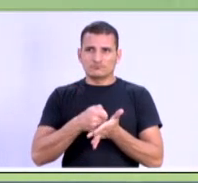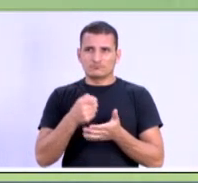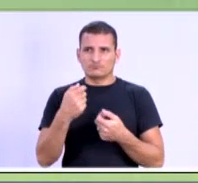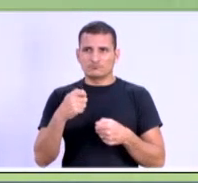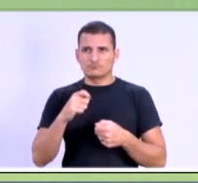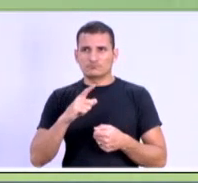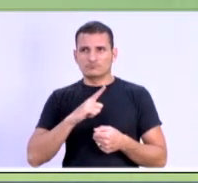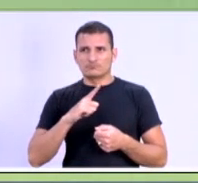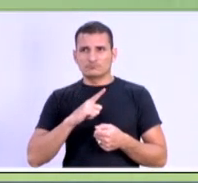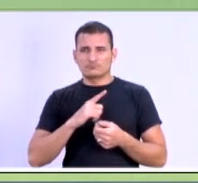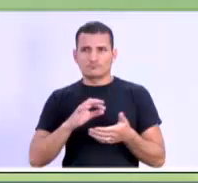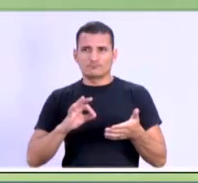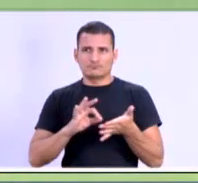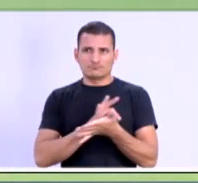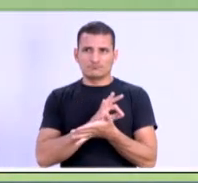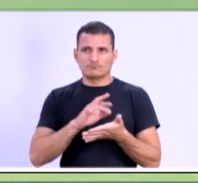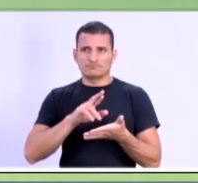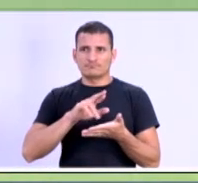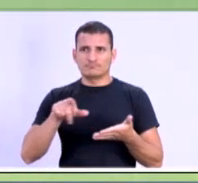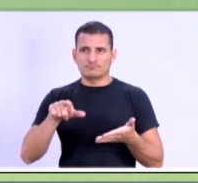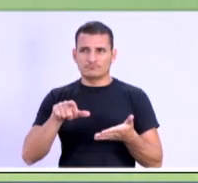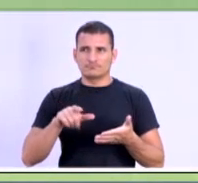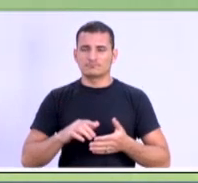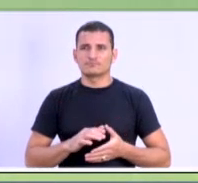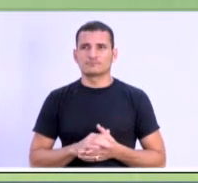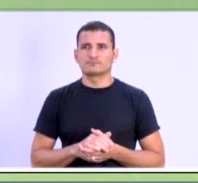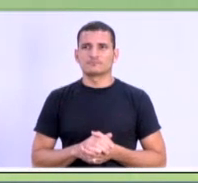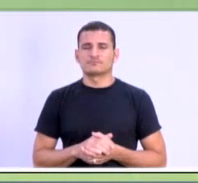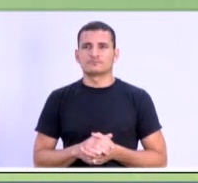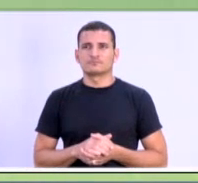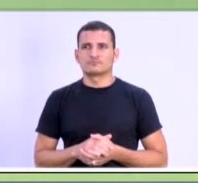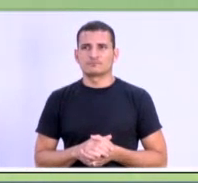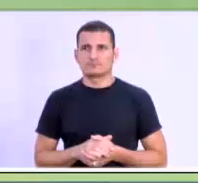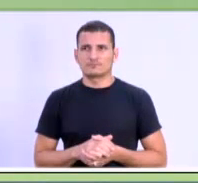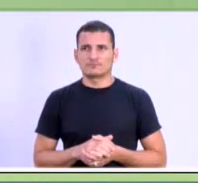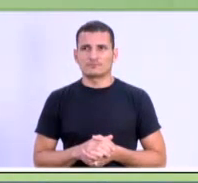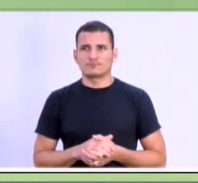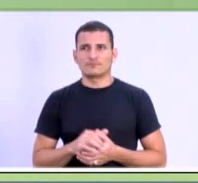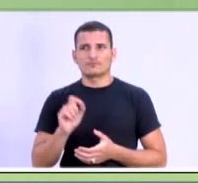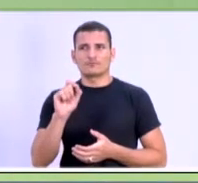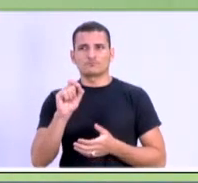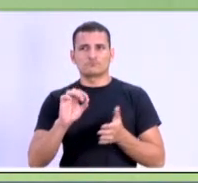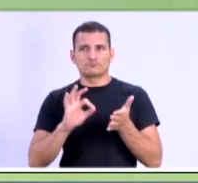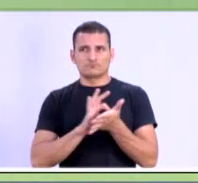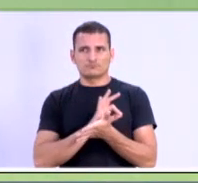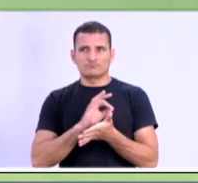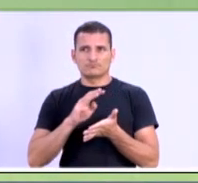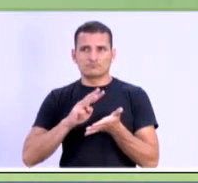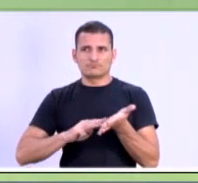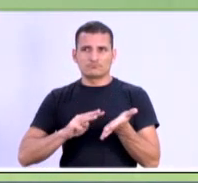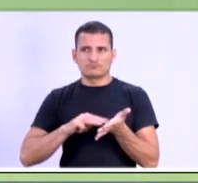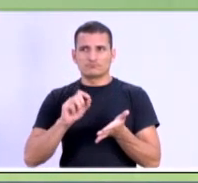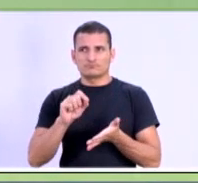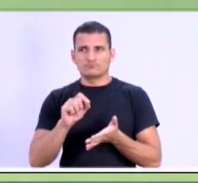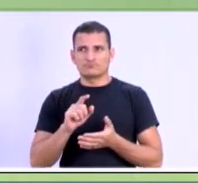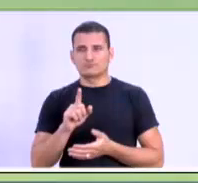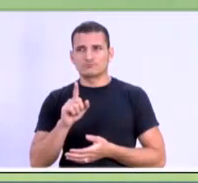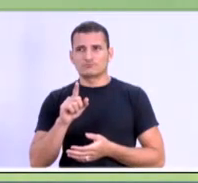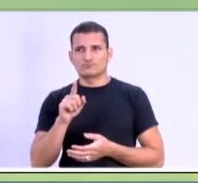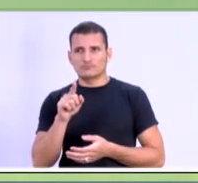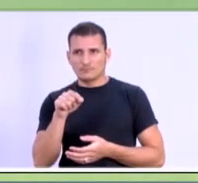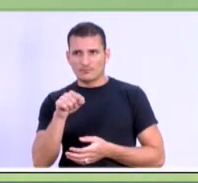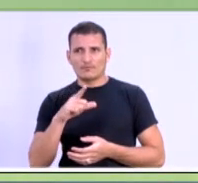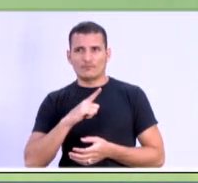ter assinaturas diferentes, tá? E o que seria a assinatura de um método, né? A assinatura de um método é composto